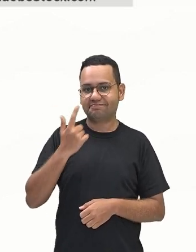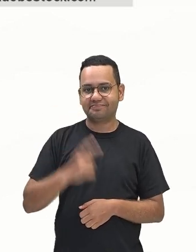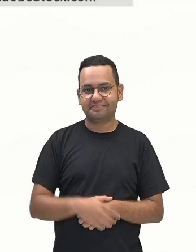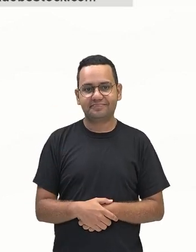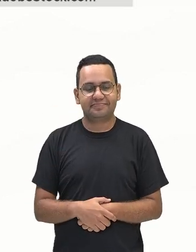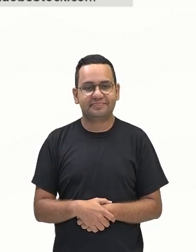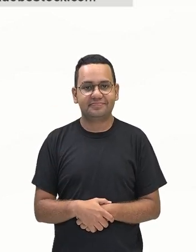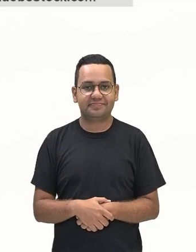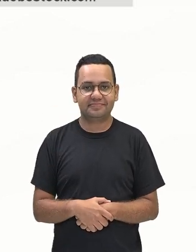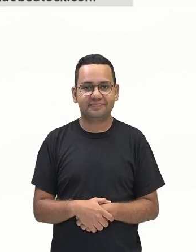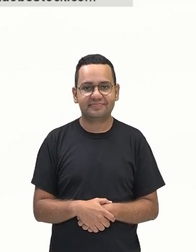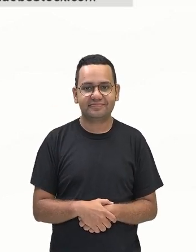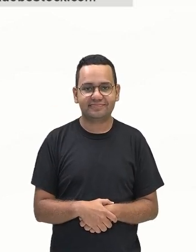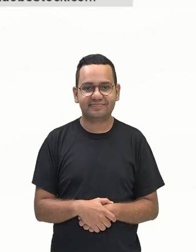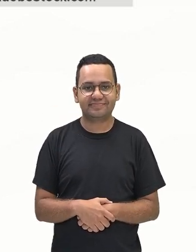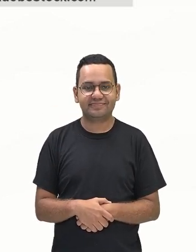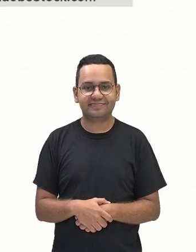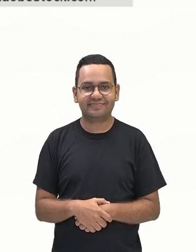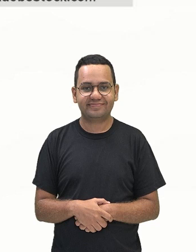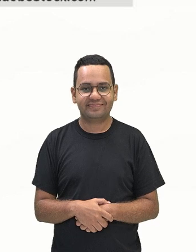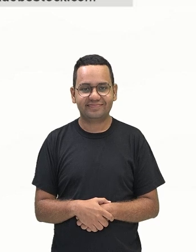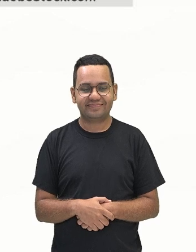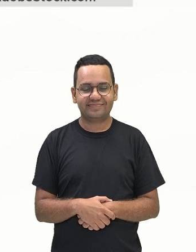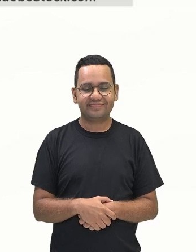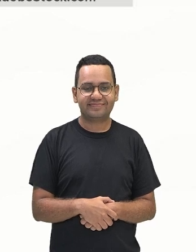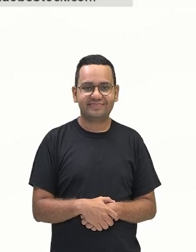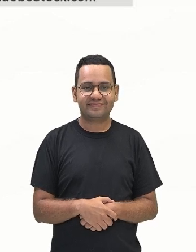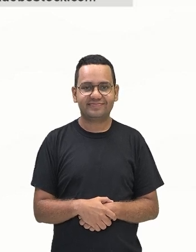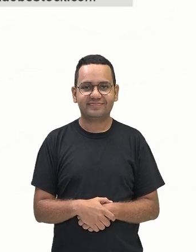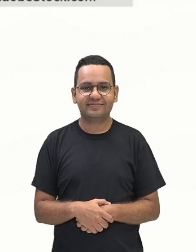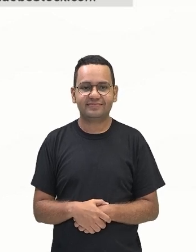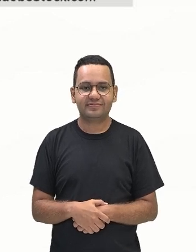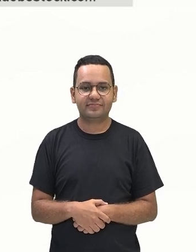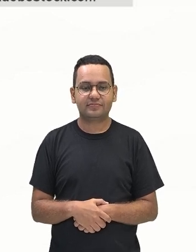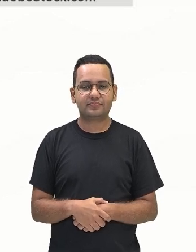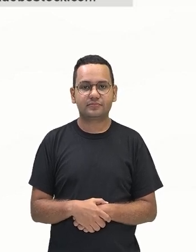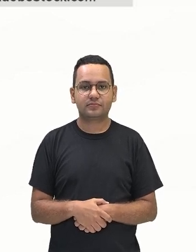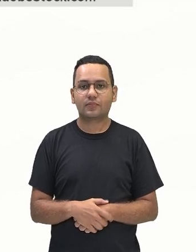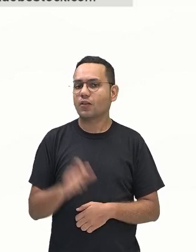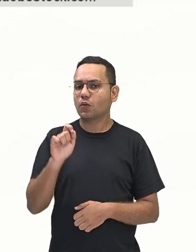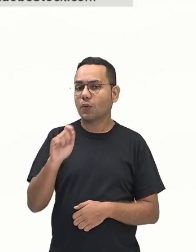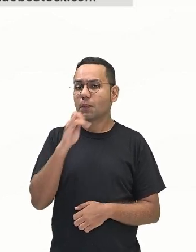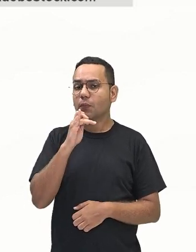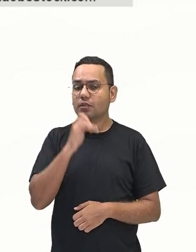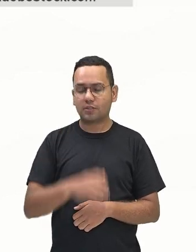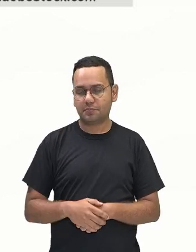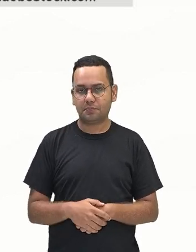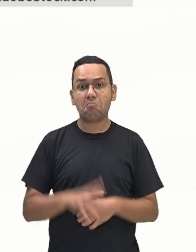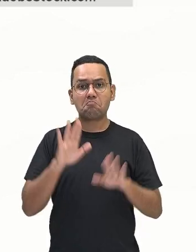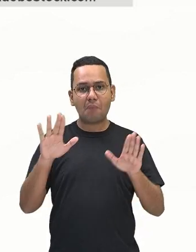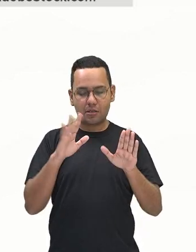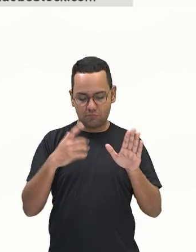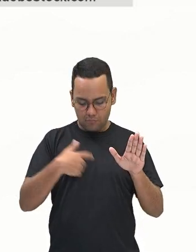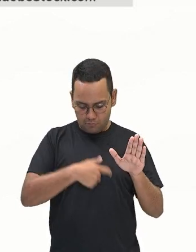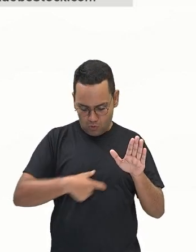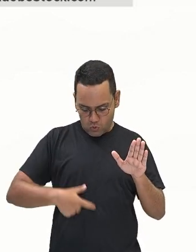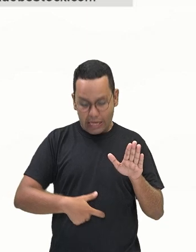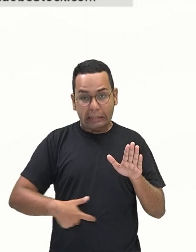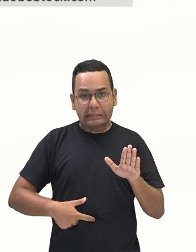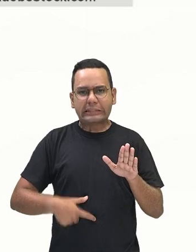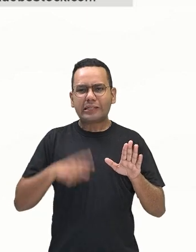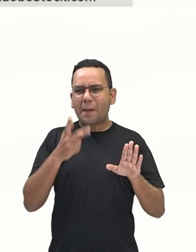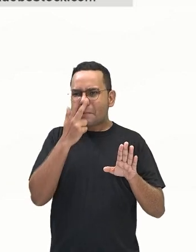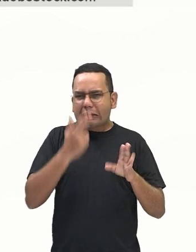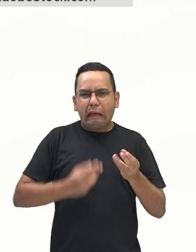Você tem aí um fato, né, que você começa a sentir aquele desconforto no intestino e que